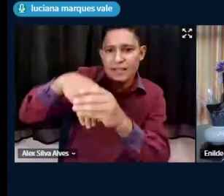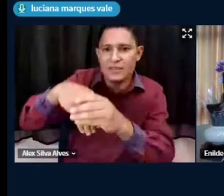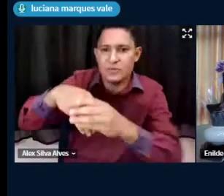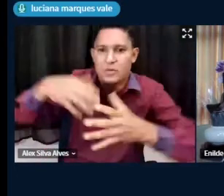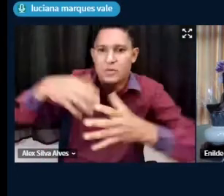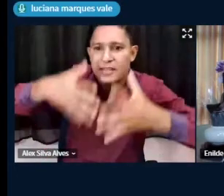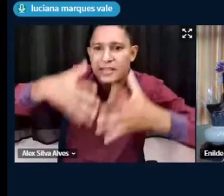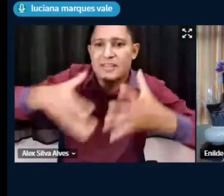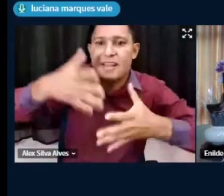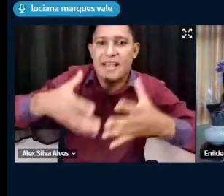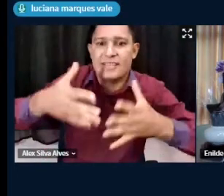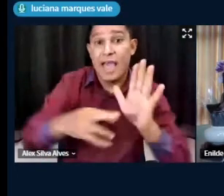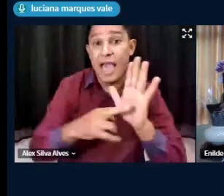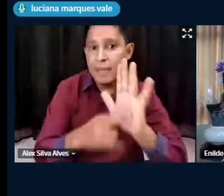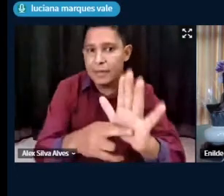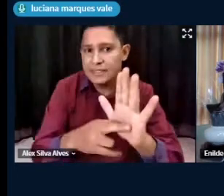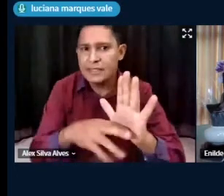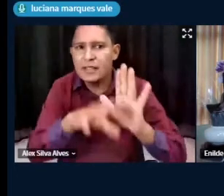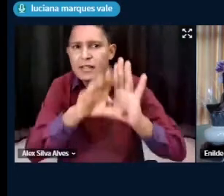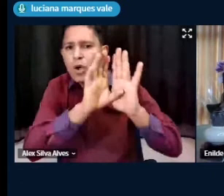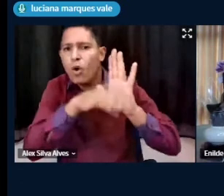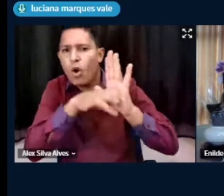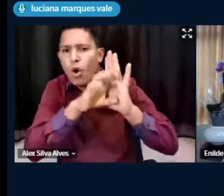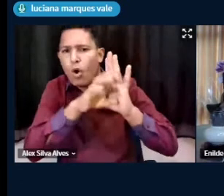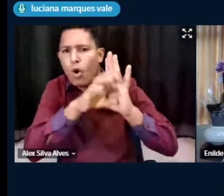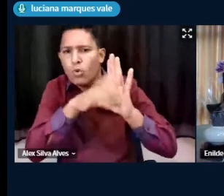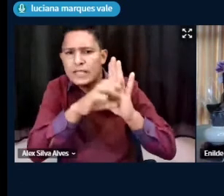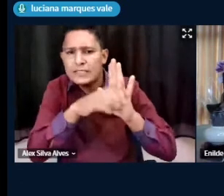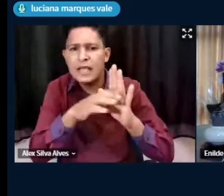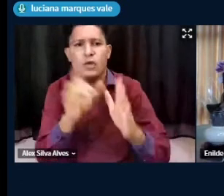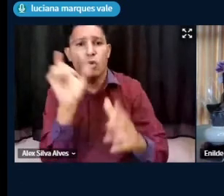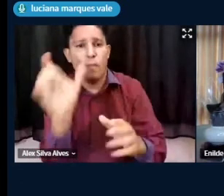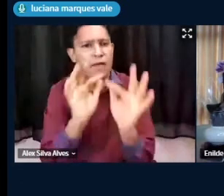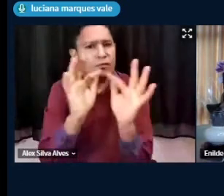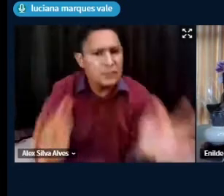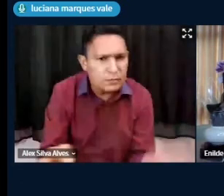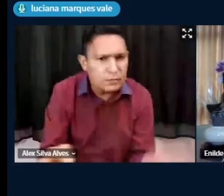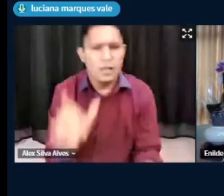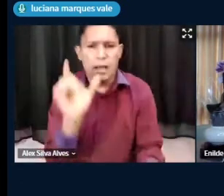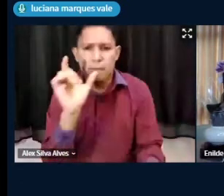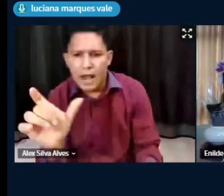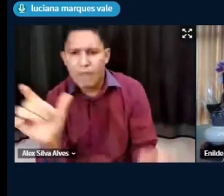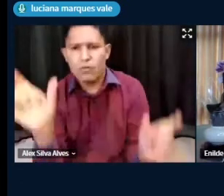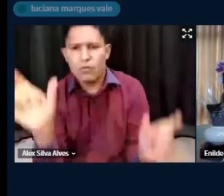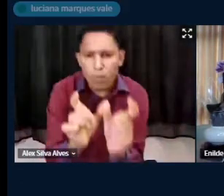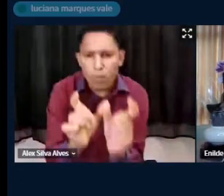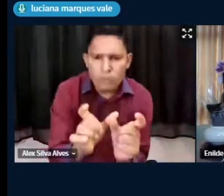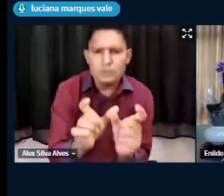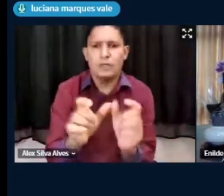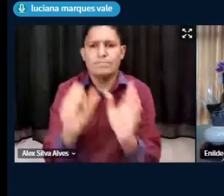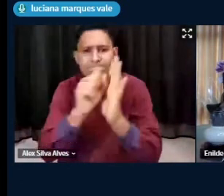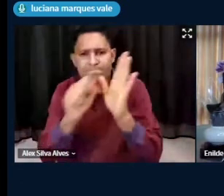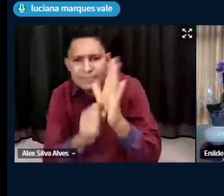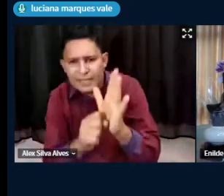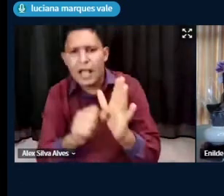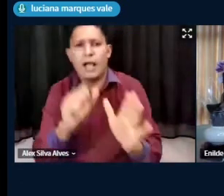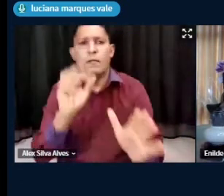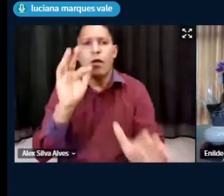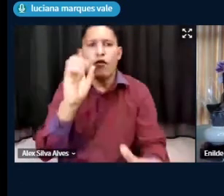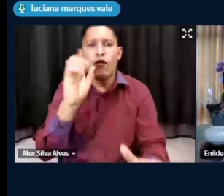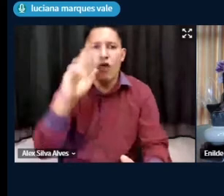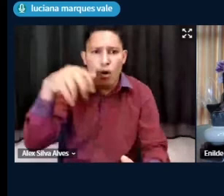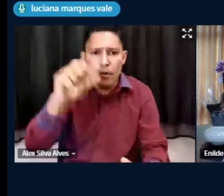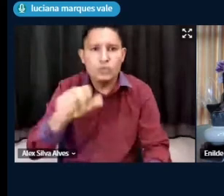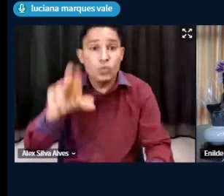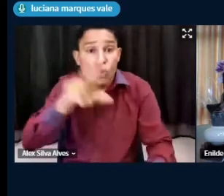termo criado na língua de sinais brasileira para representar conceitos que denotem palavras